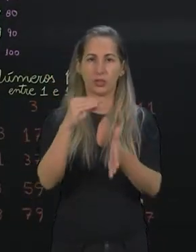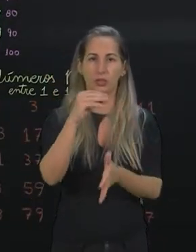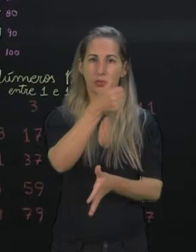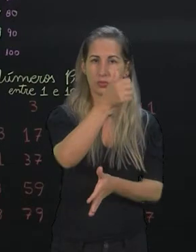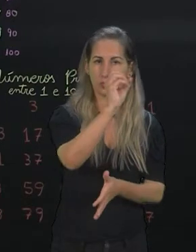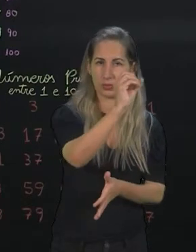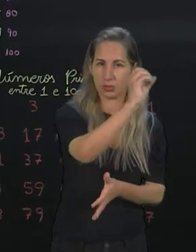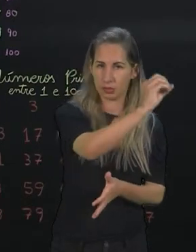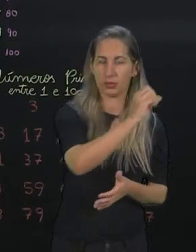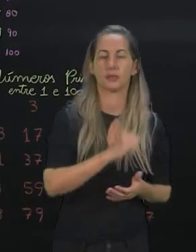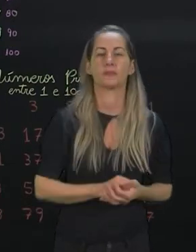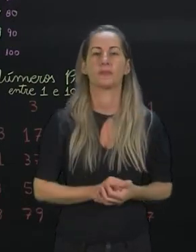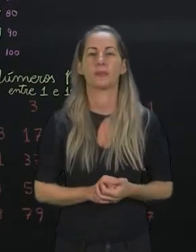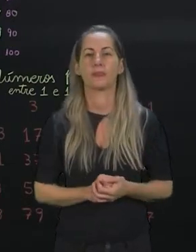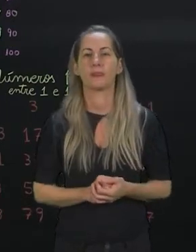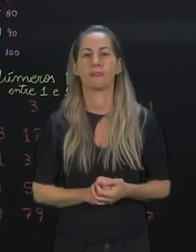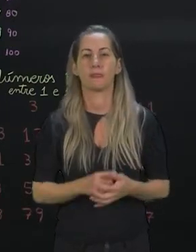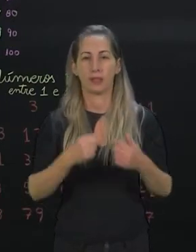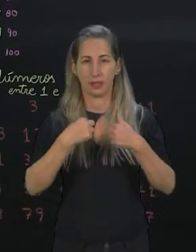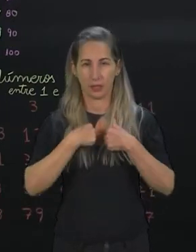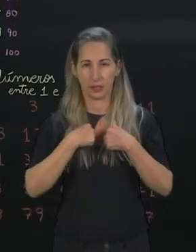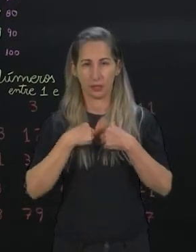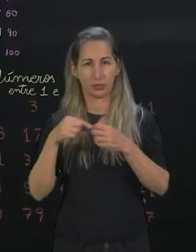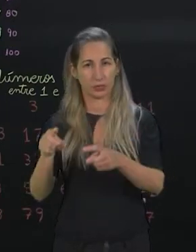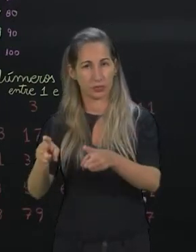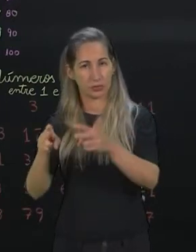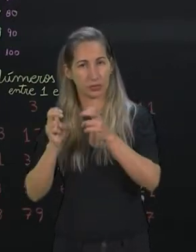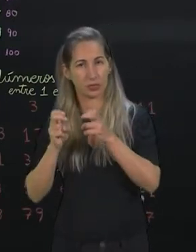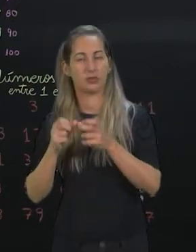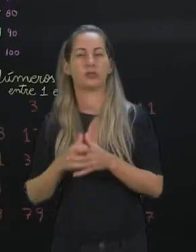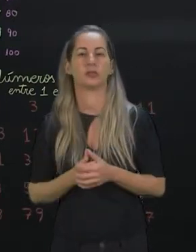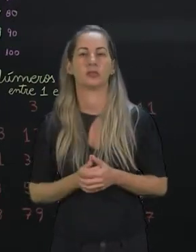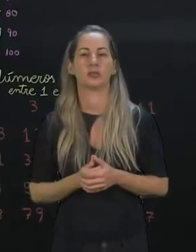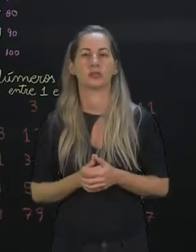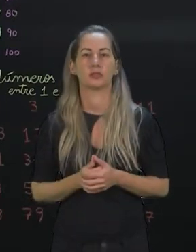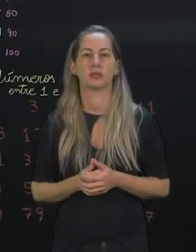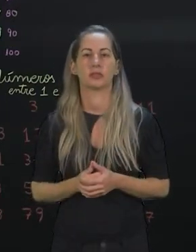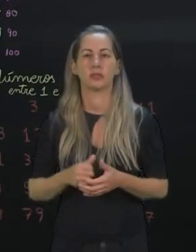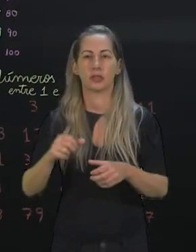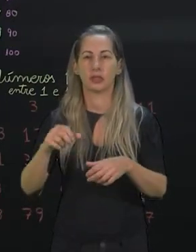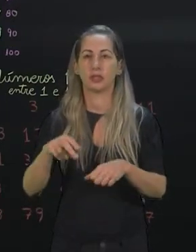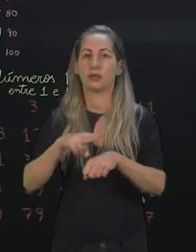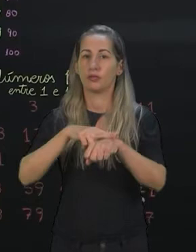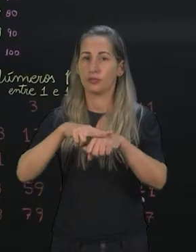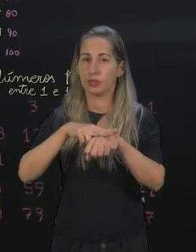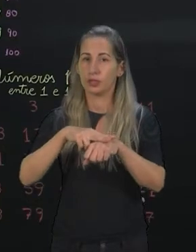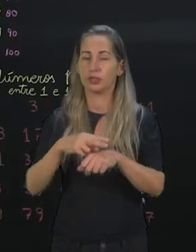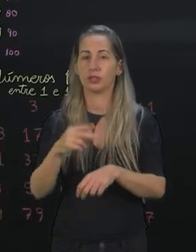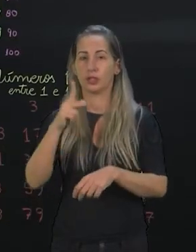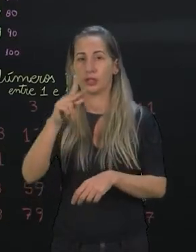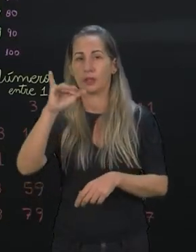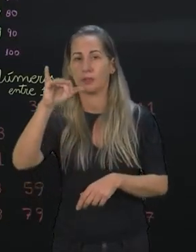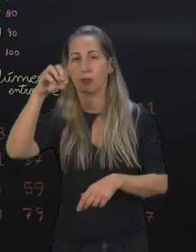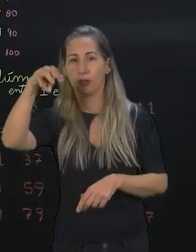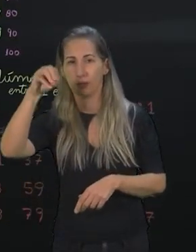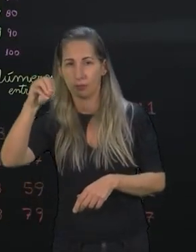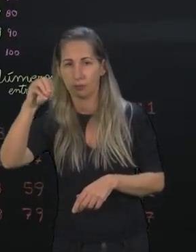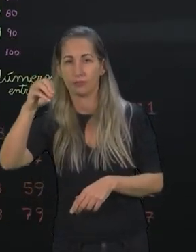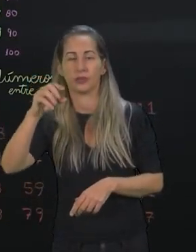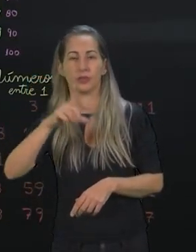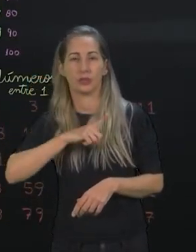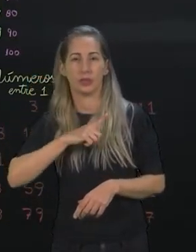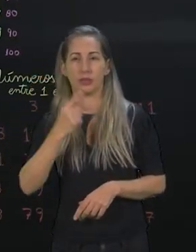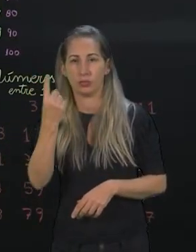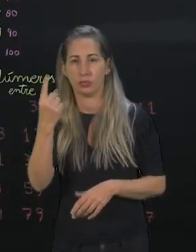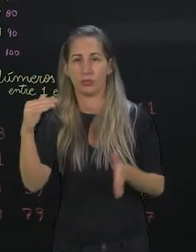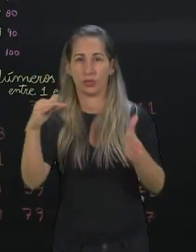tá certo? Onde eu estou destacando aqui para vocês de verde os números primos que existem